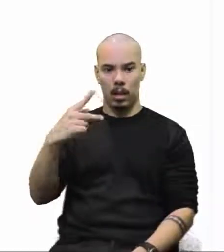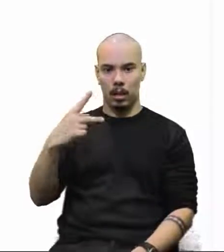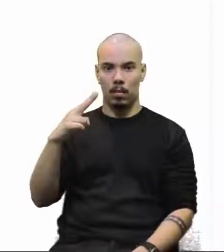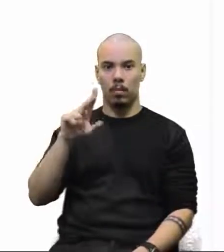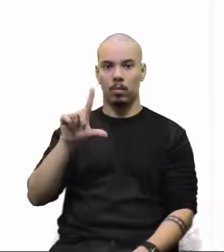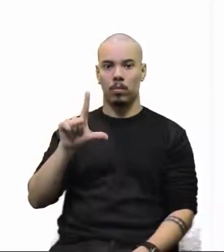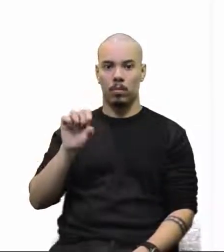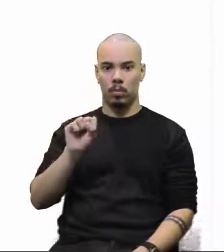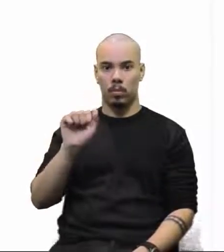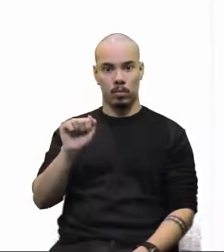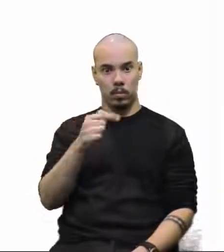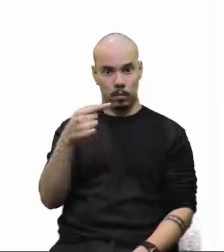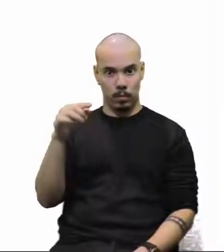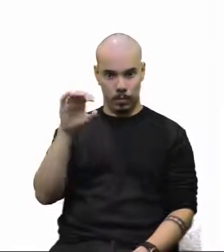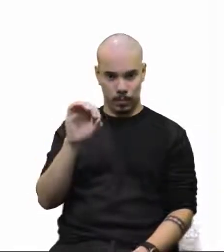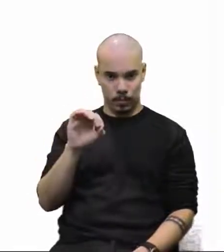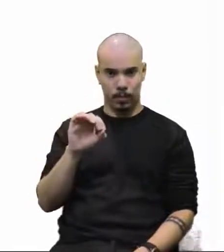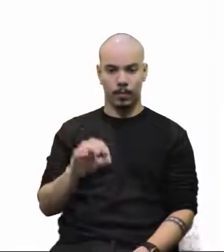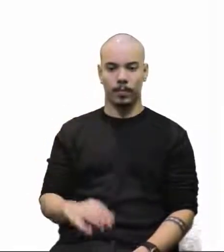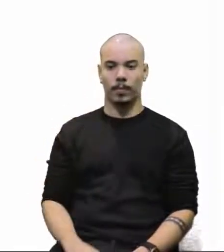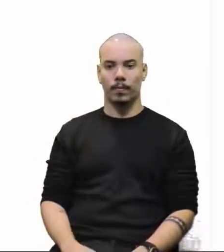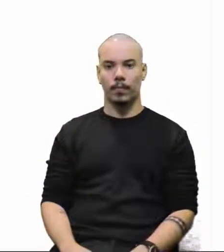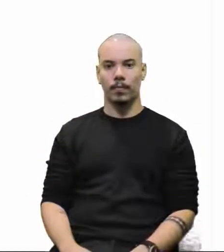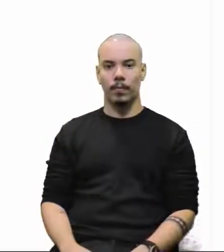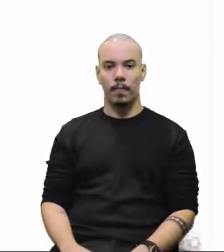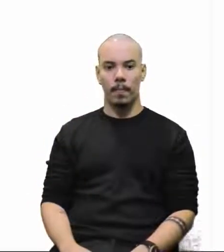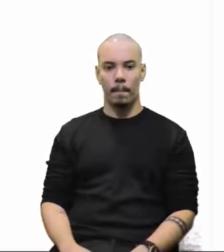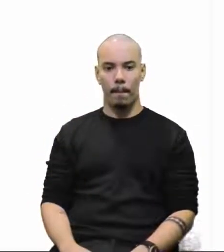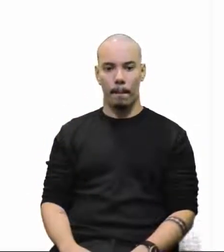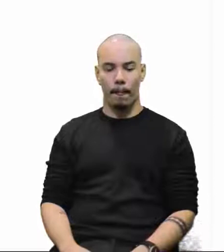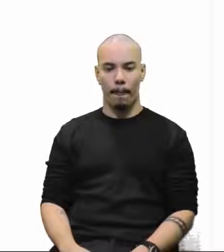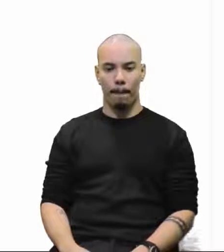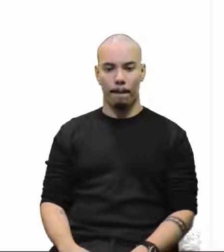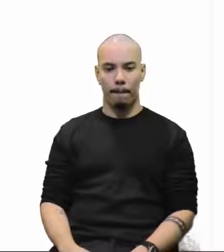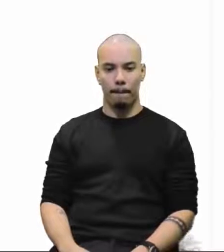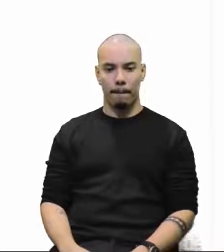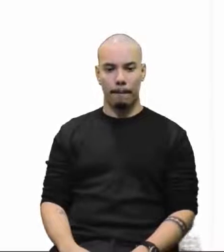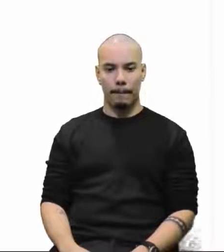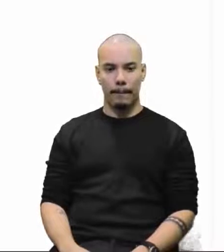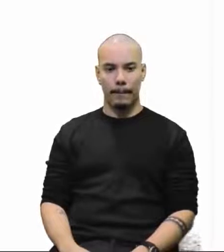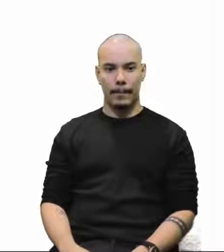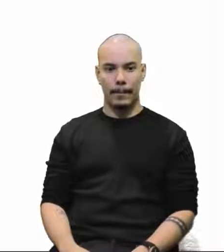isso. Mesmo sentido atração, sentidos opostos, repulsão.